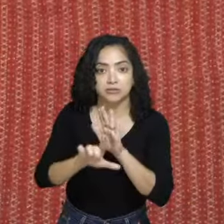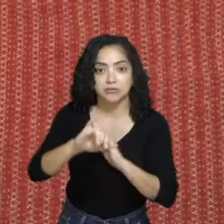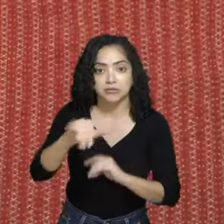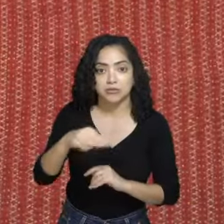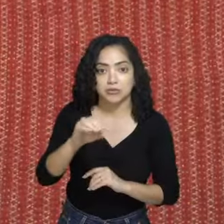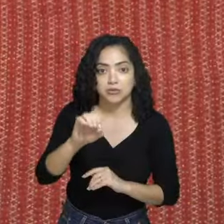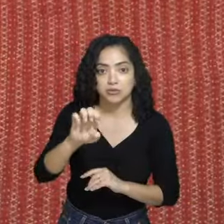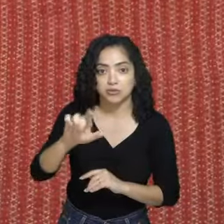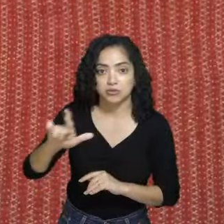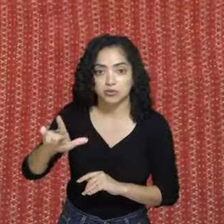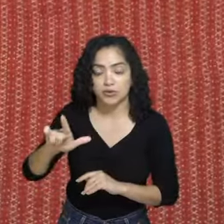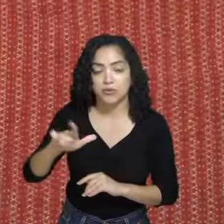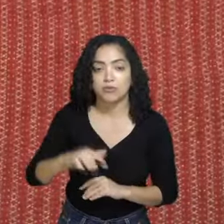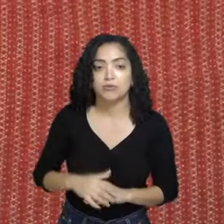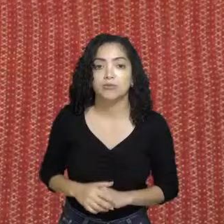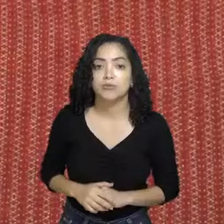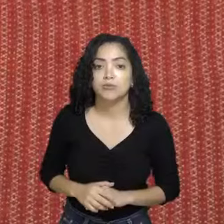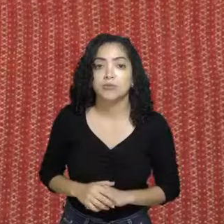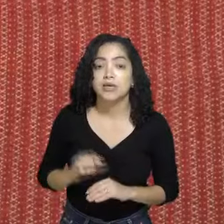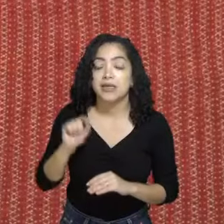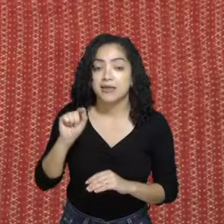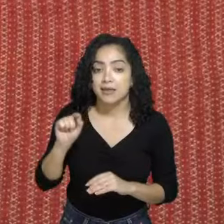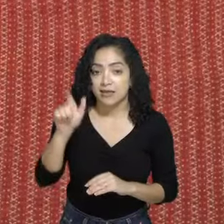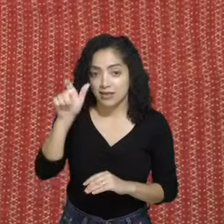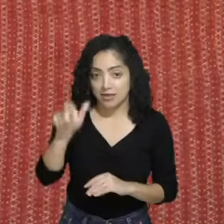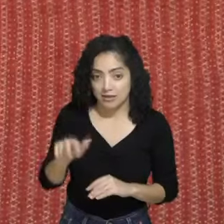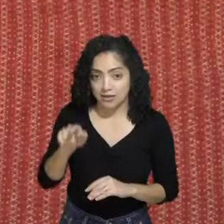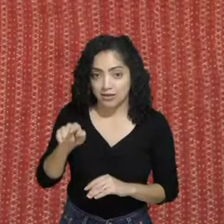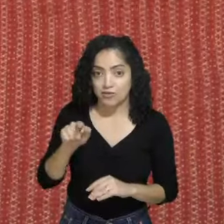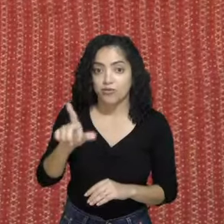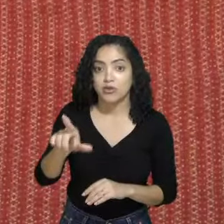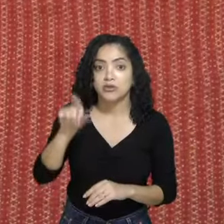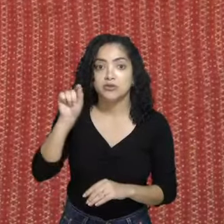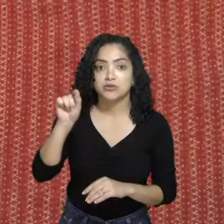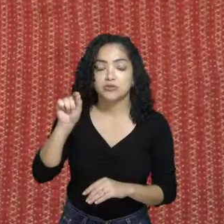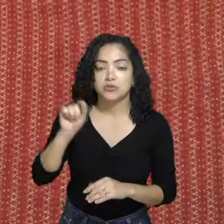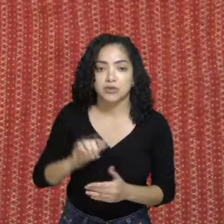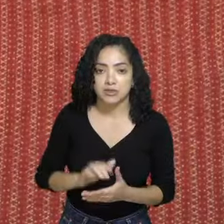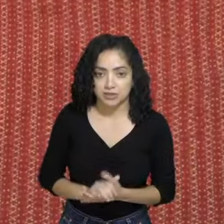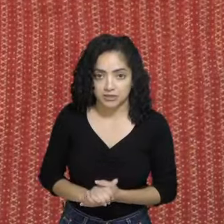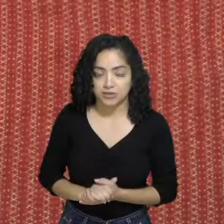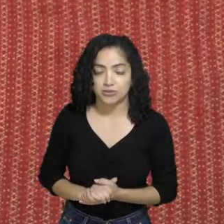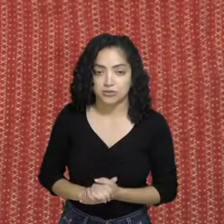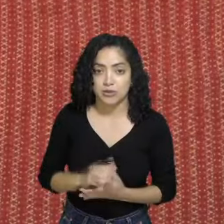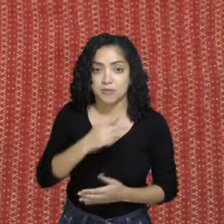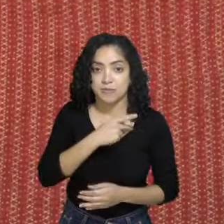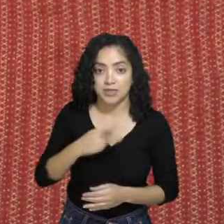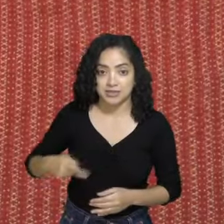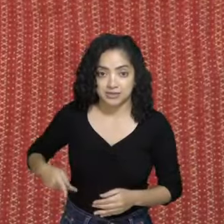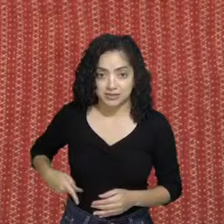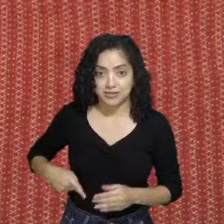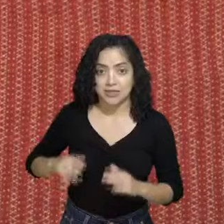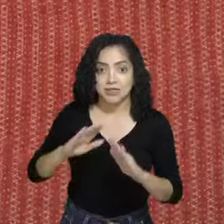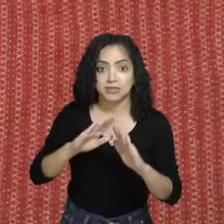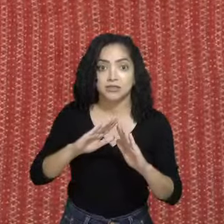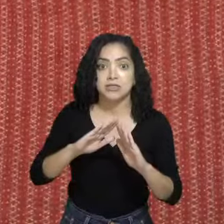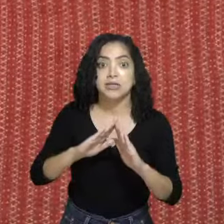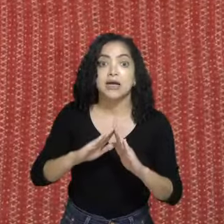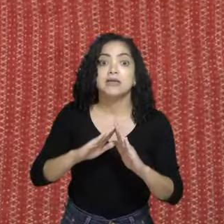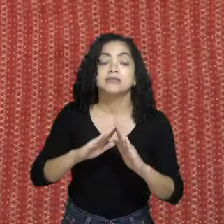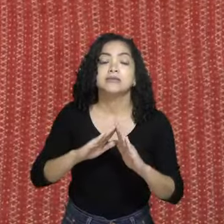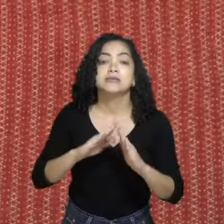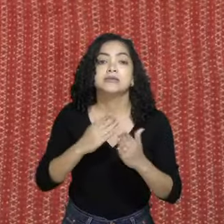Costa Júnior. Joel Costa Júnior foi eleito por aclamação presidente da Liga das Escolas de Samba de